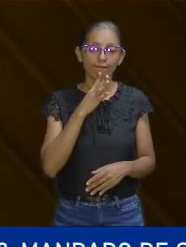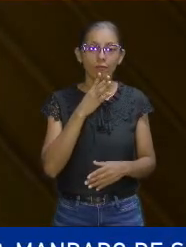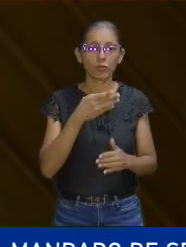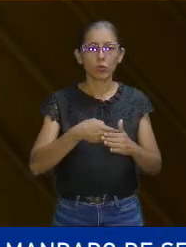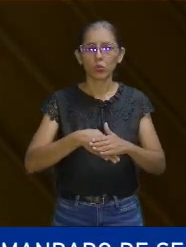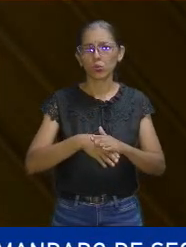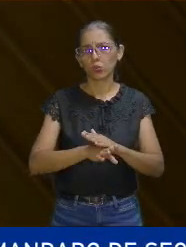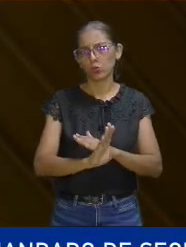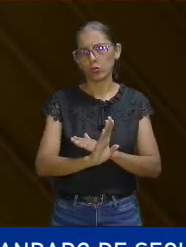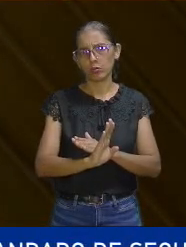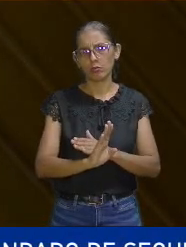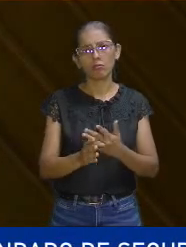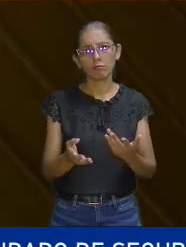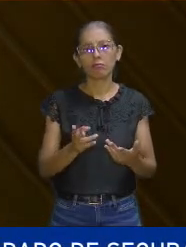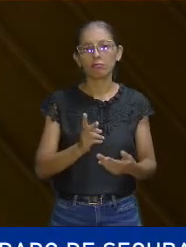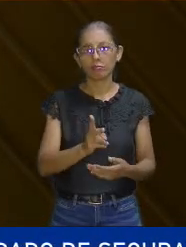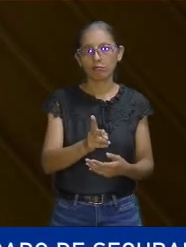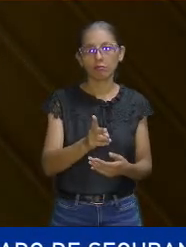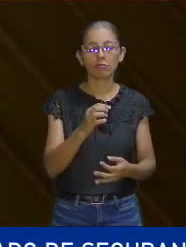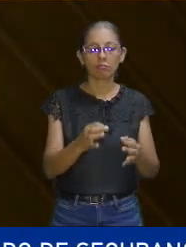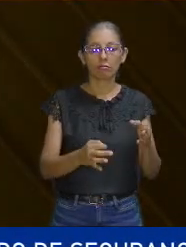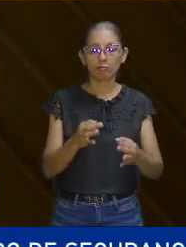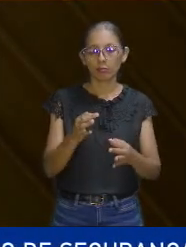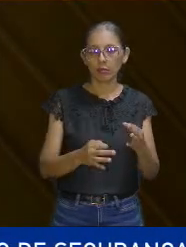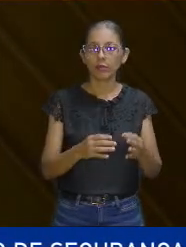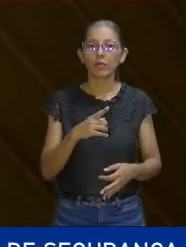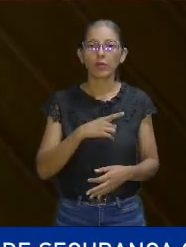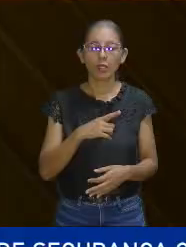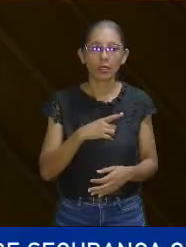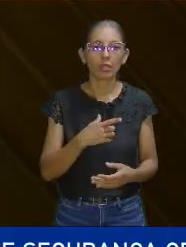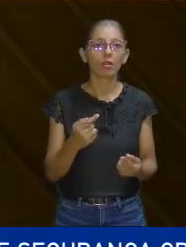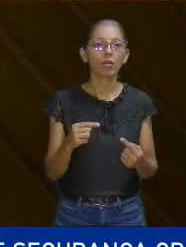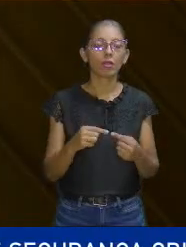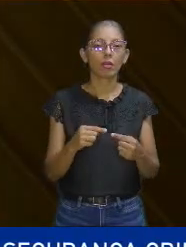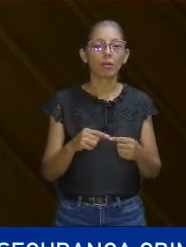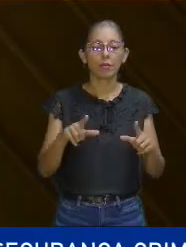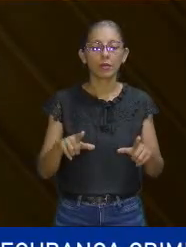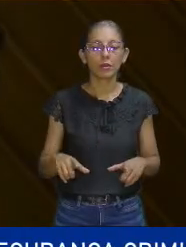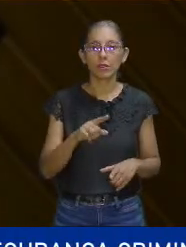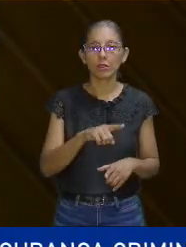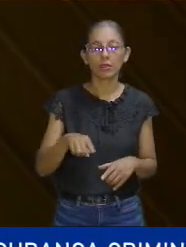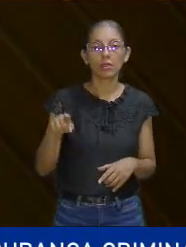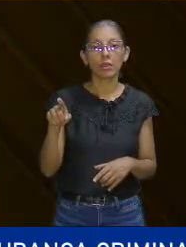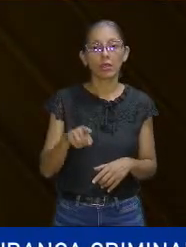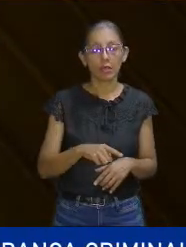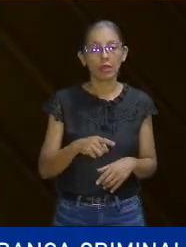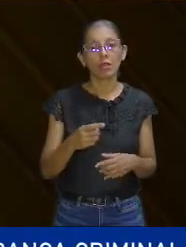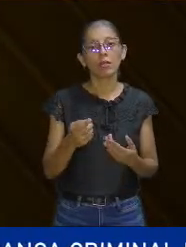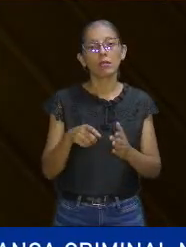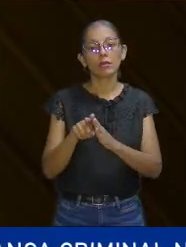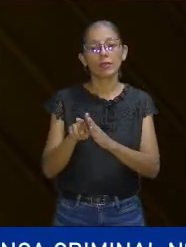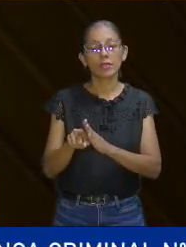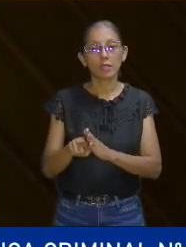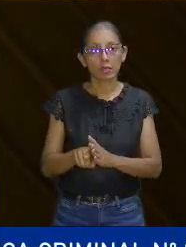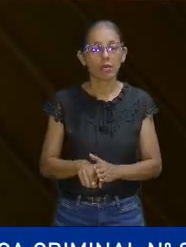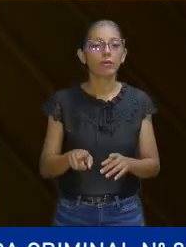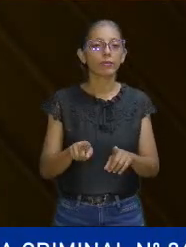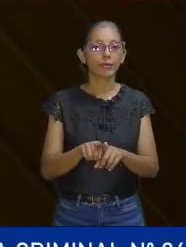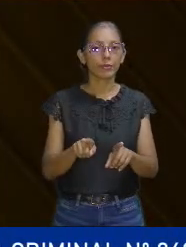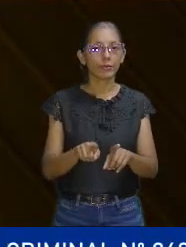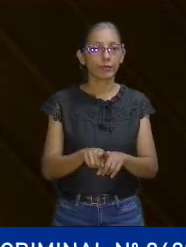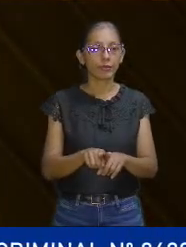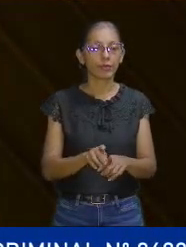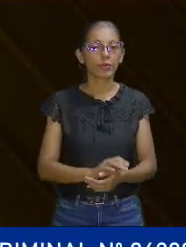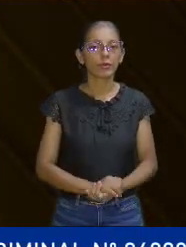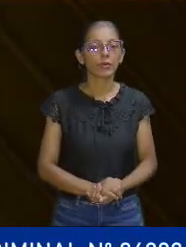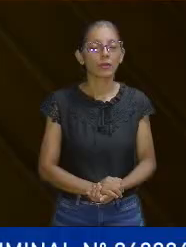acostumados a lidar nos processos que tratam de cassação de registro, de ação de investigação judicial,